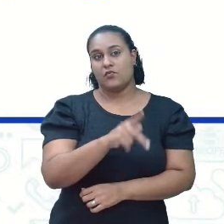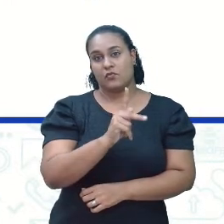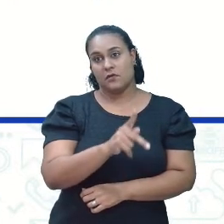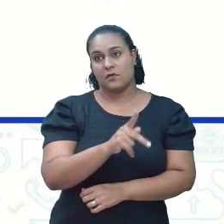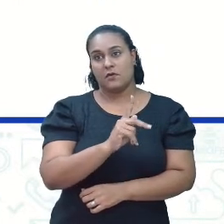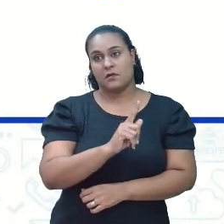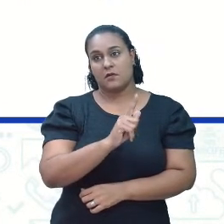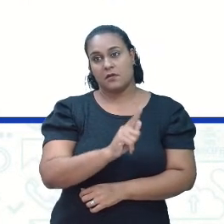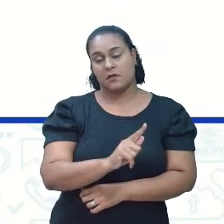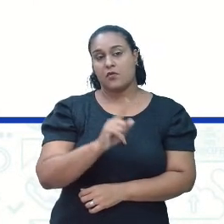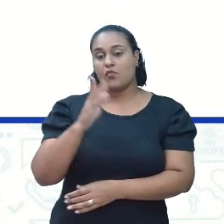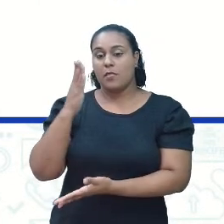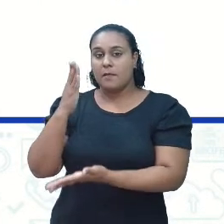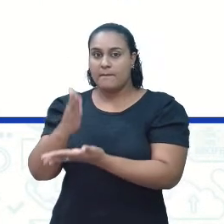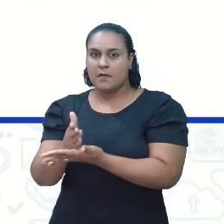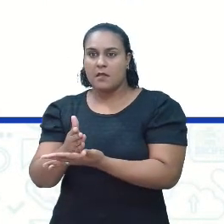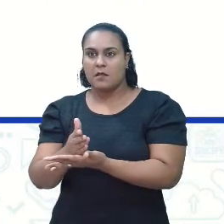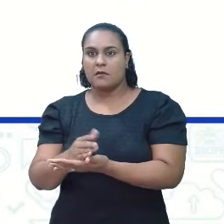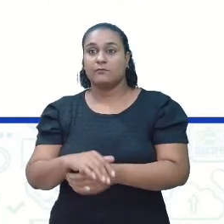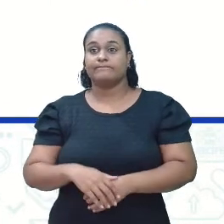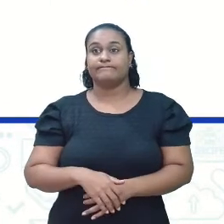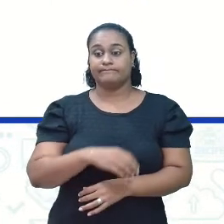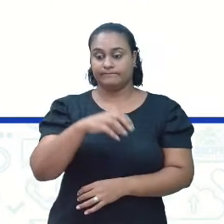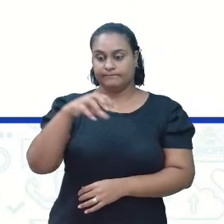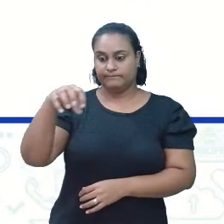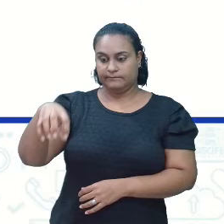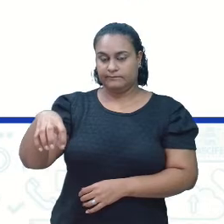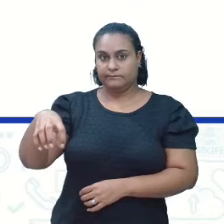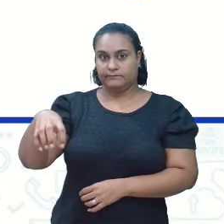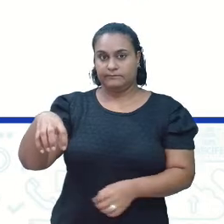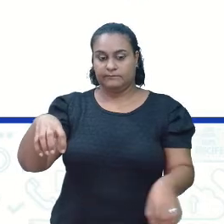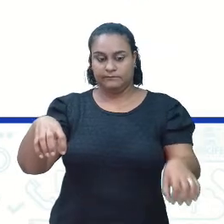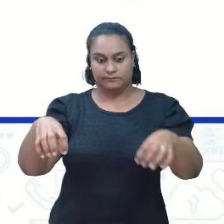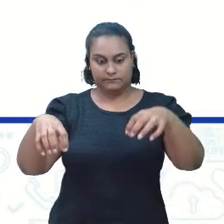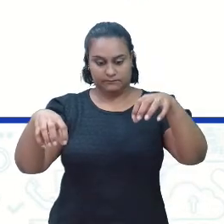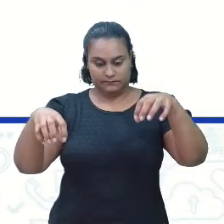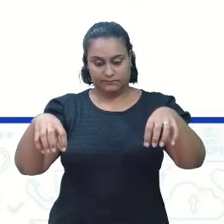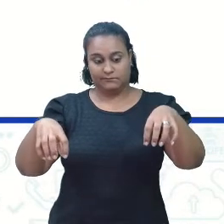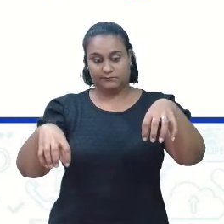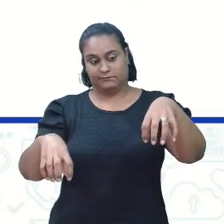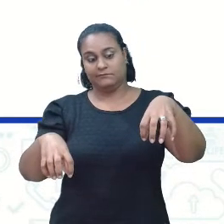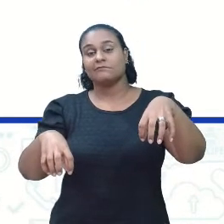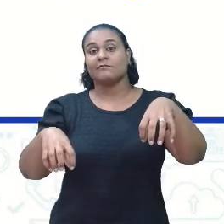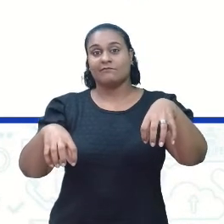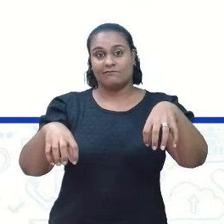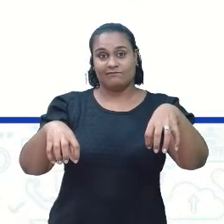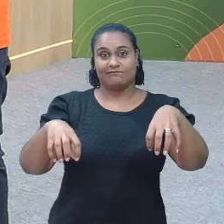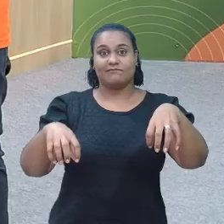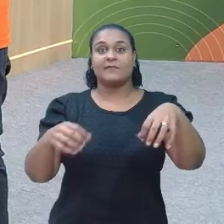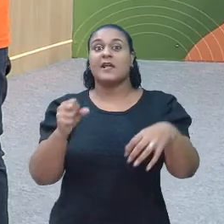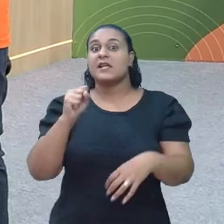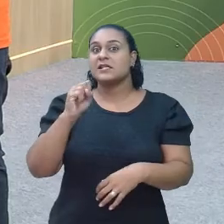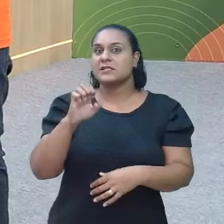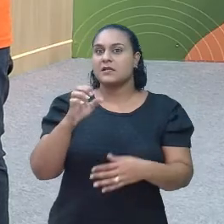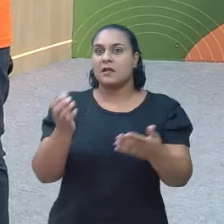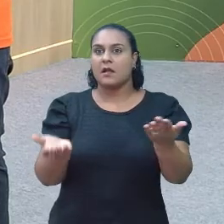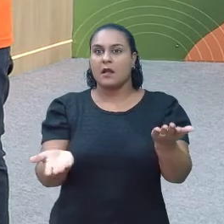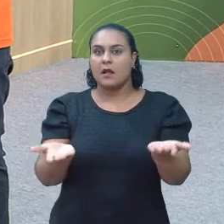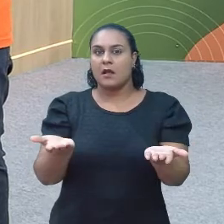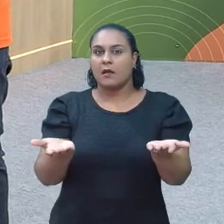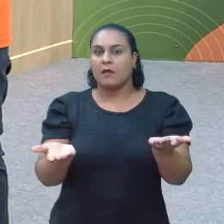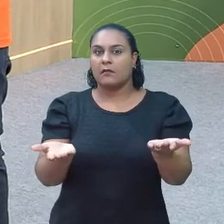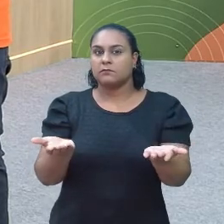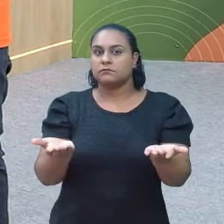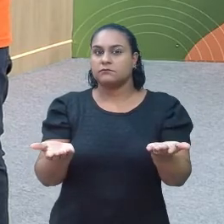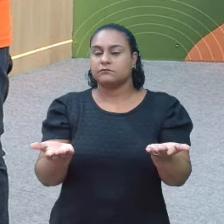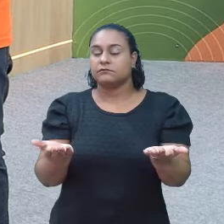quilo, quando eu coloco de um lado da balança, o que eu colocar do outro lado e permanecer em equilíbrio a balança,